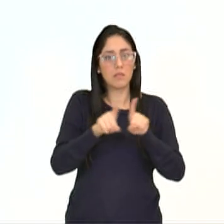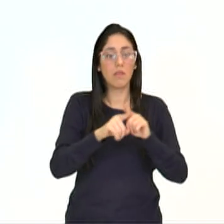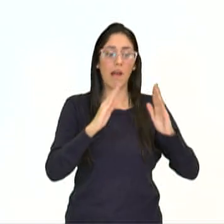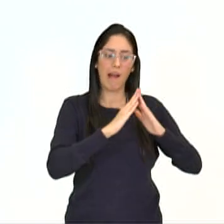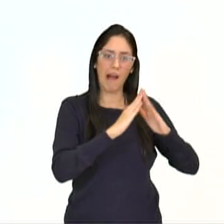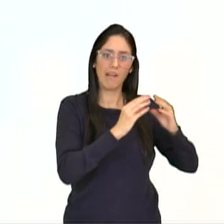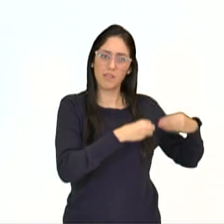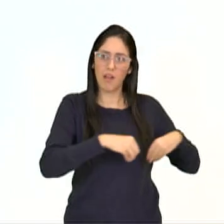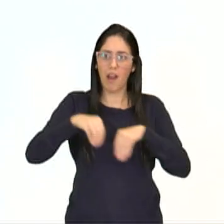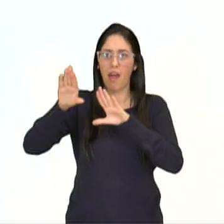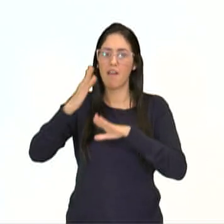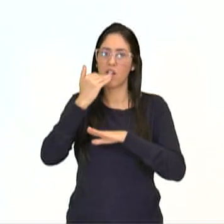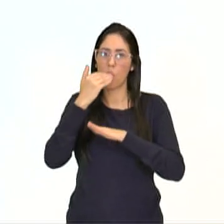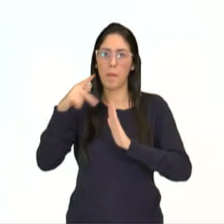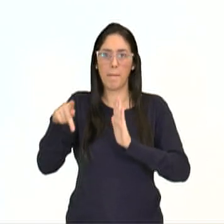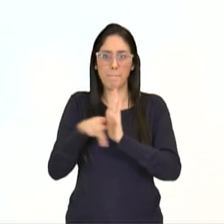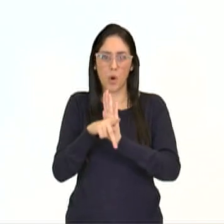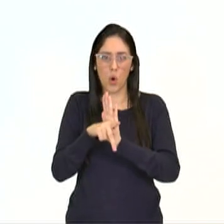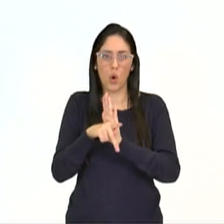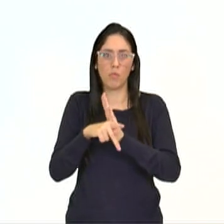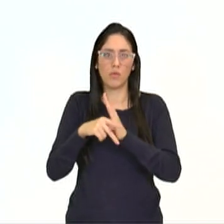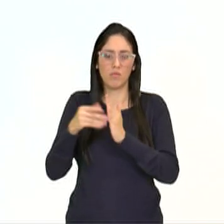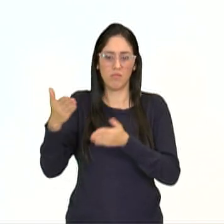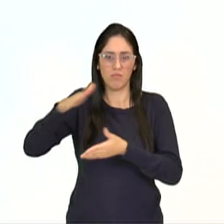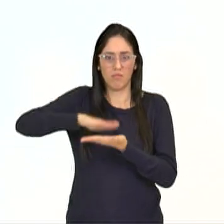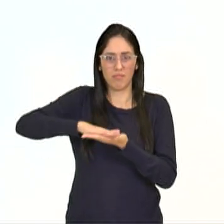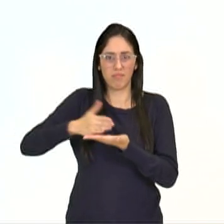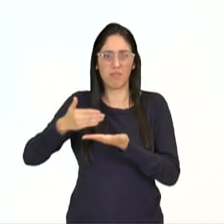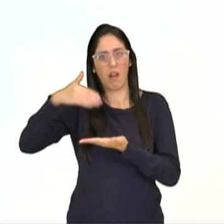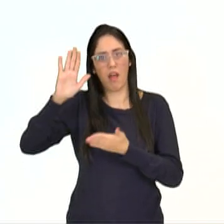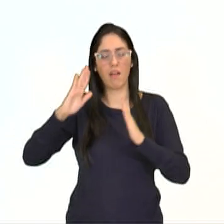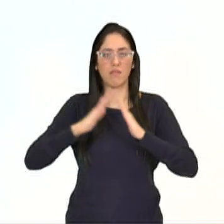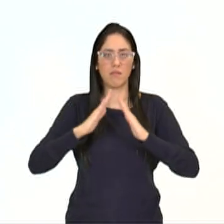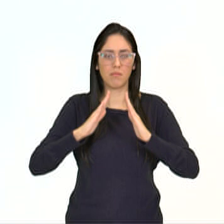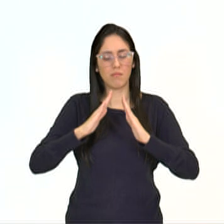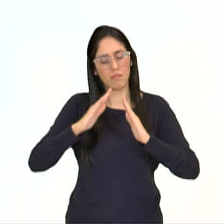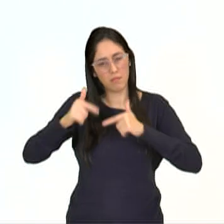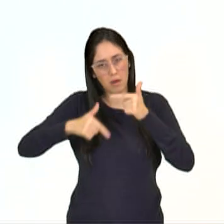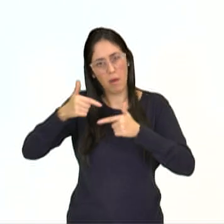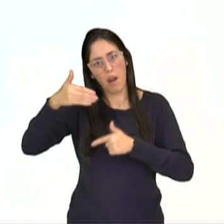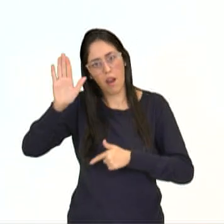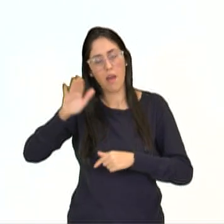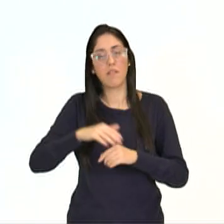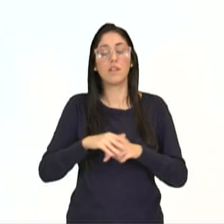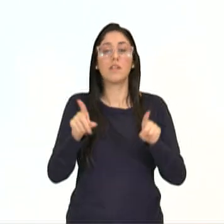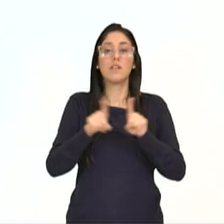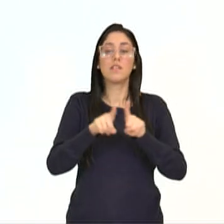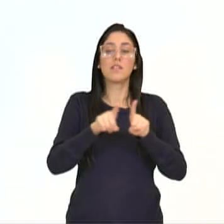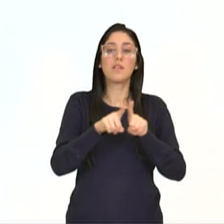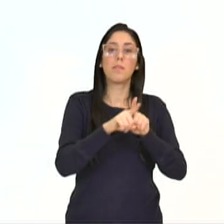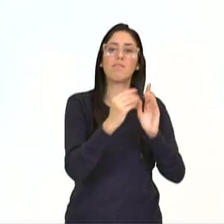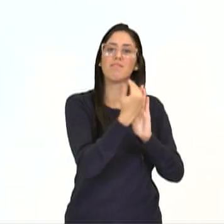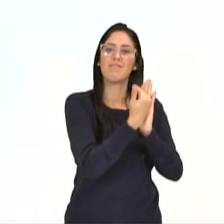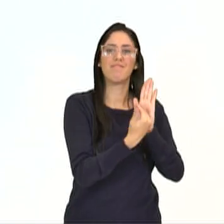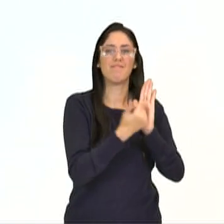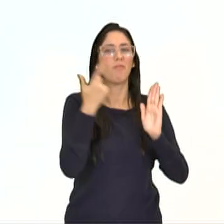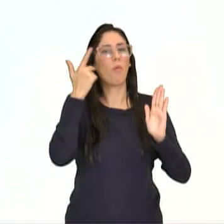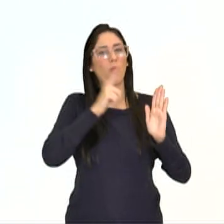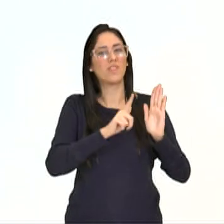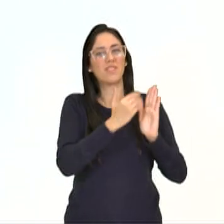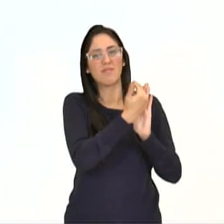de casa, alguma coisa, não come em um lugar mais barato e conseguiu reduzir agora. Então, ele conseguiu reduzir as suas